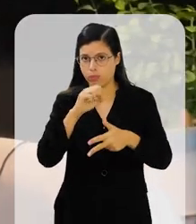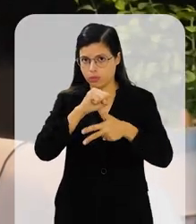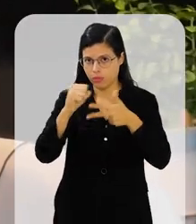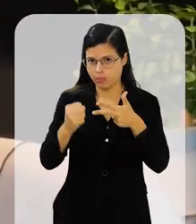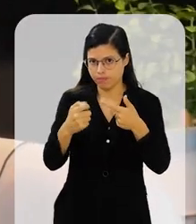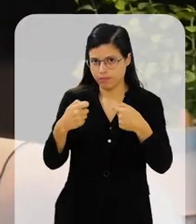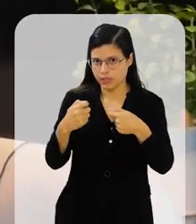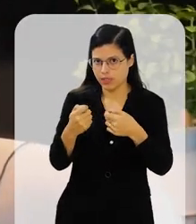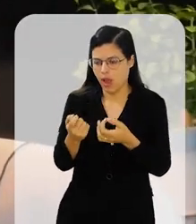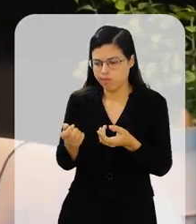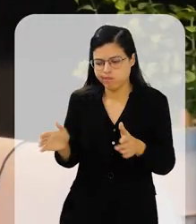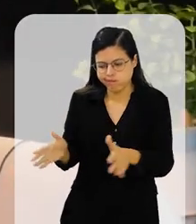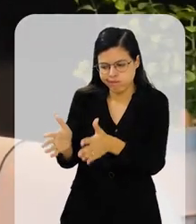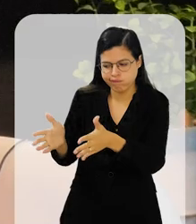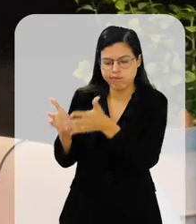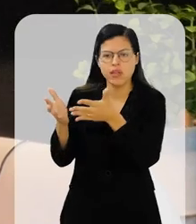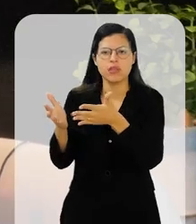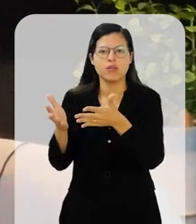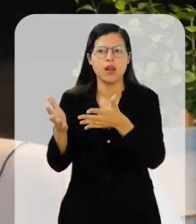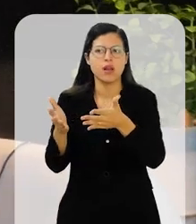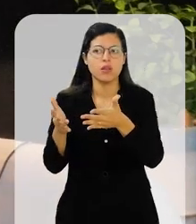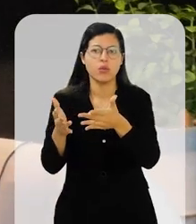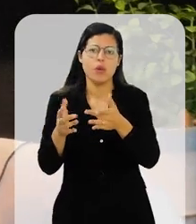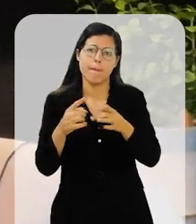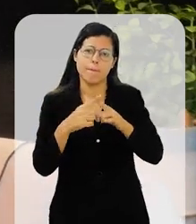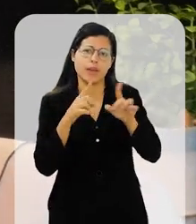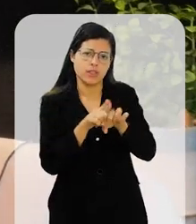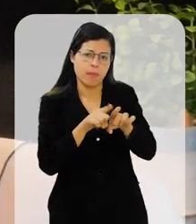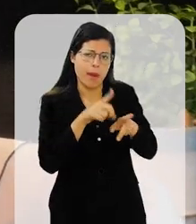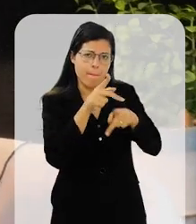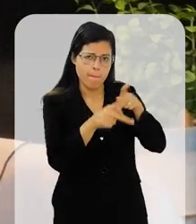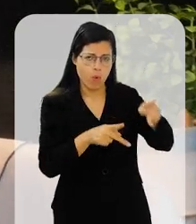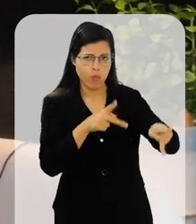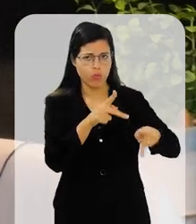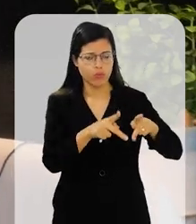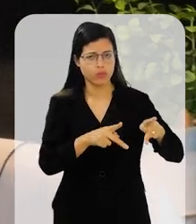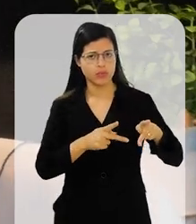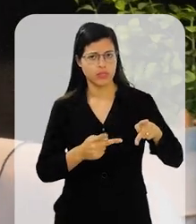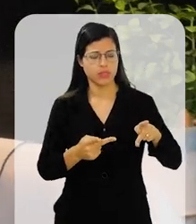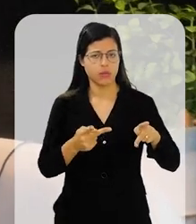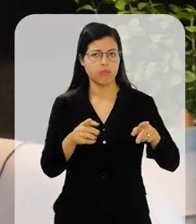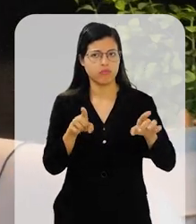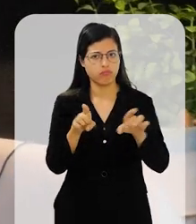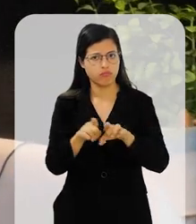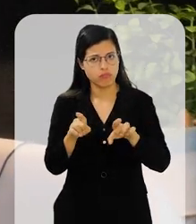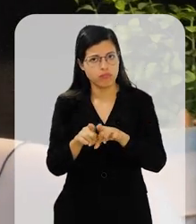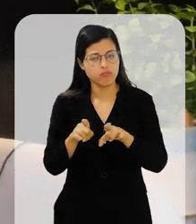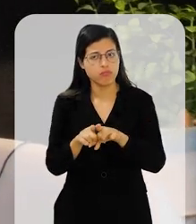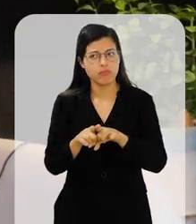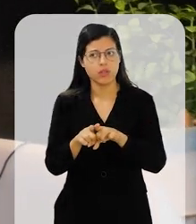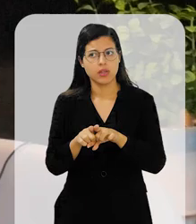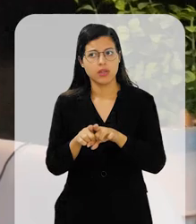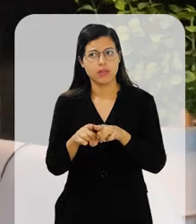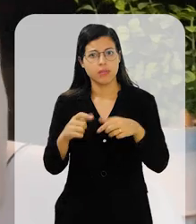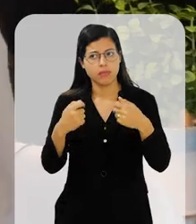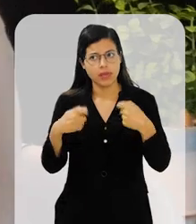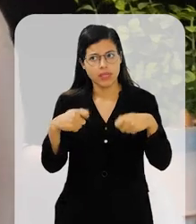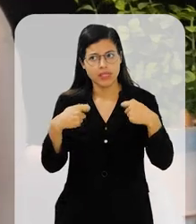público precisa ser provocado. Talvez a população também não precise